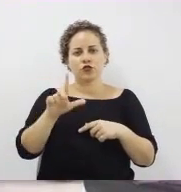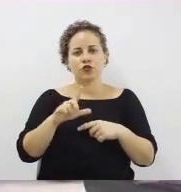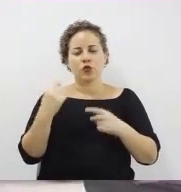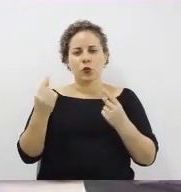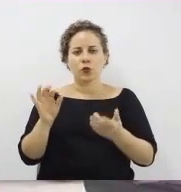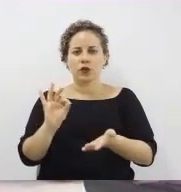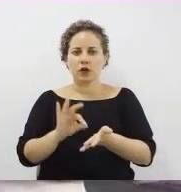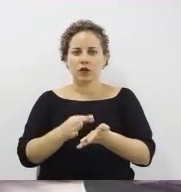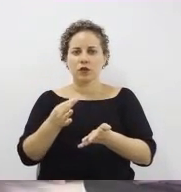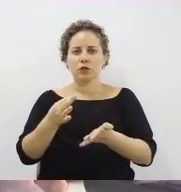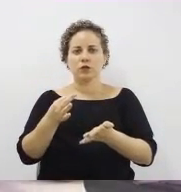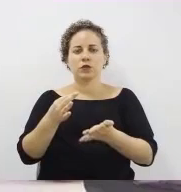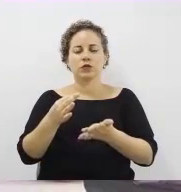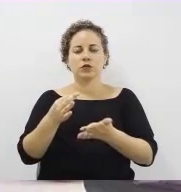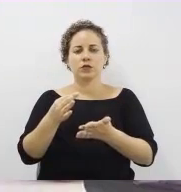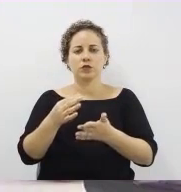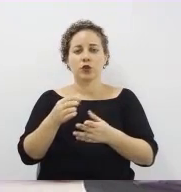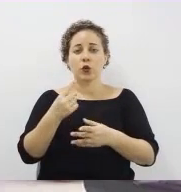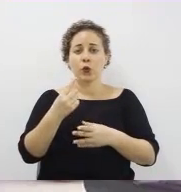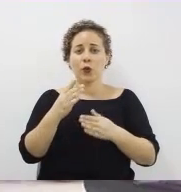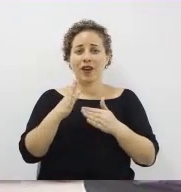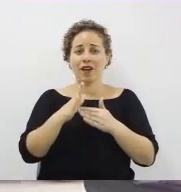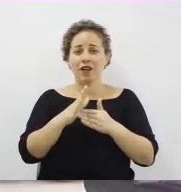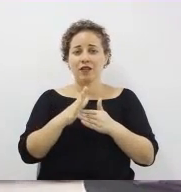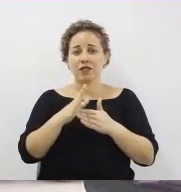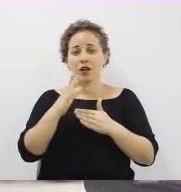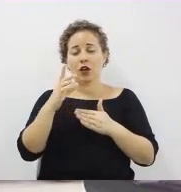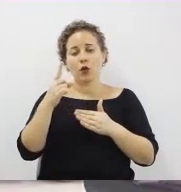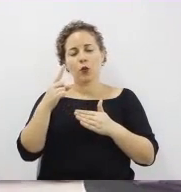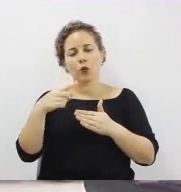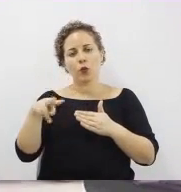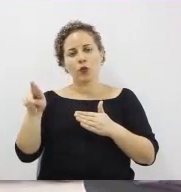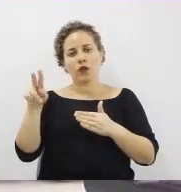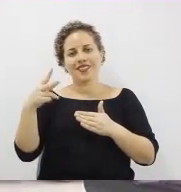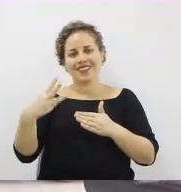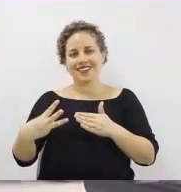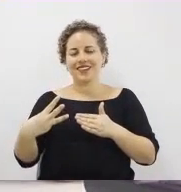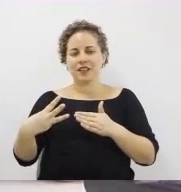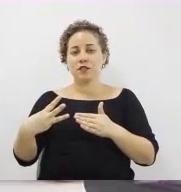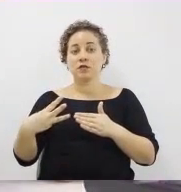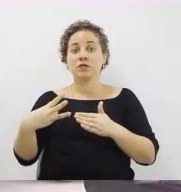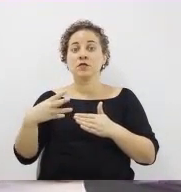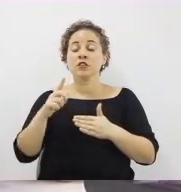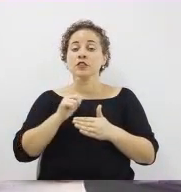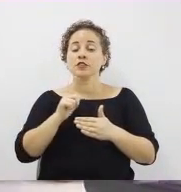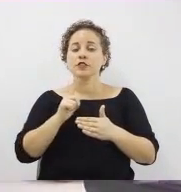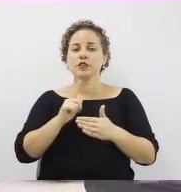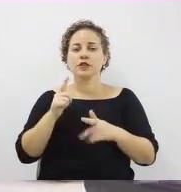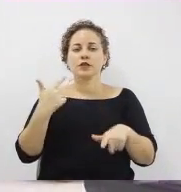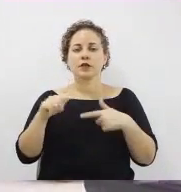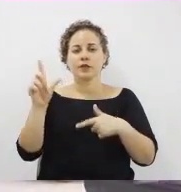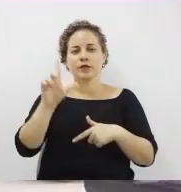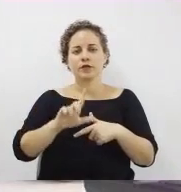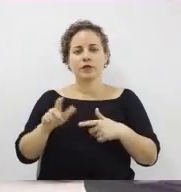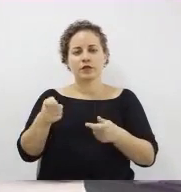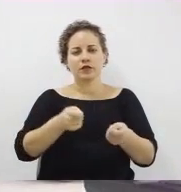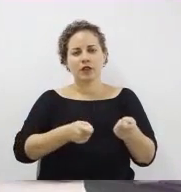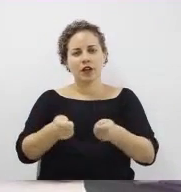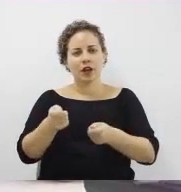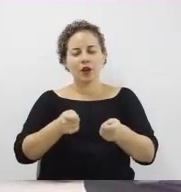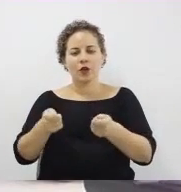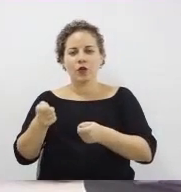que ele representa de 1 a 2/3 dos custos logísticos. Envolve atividades como negociação